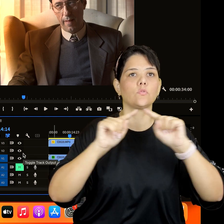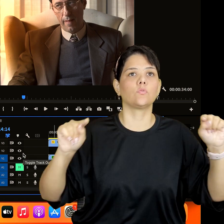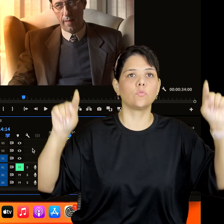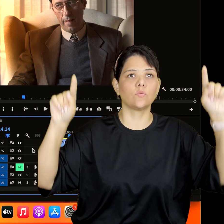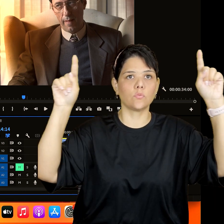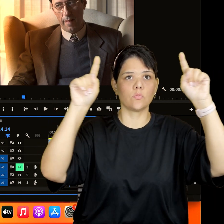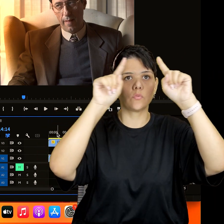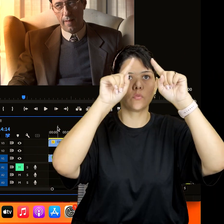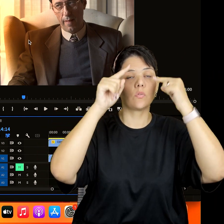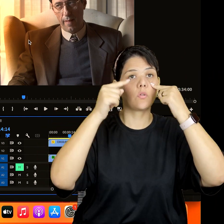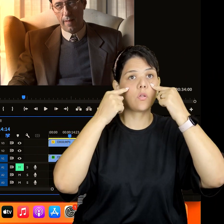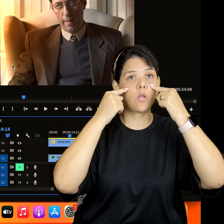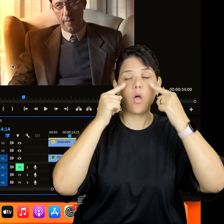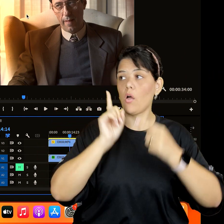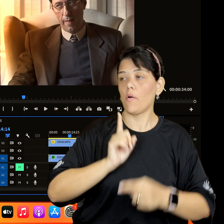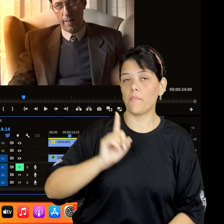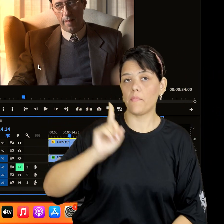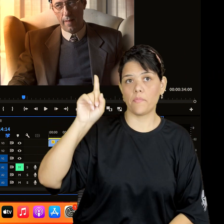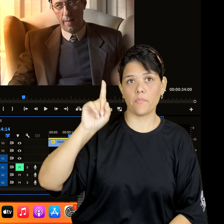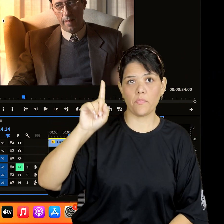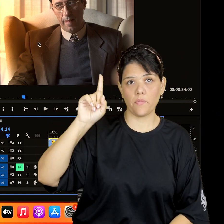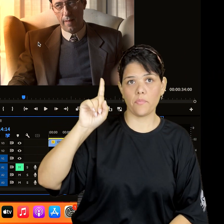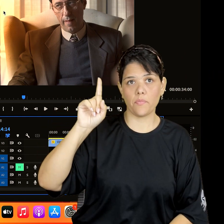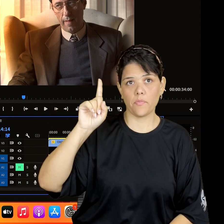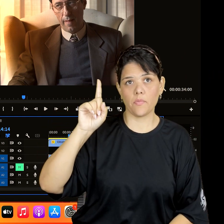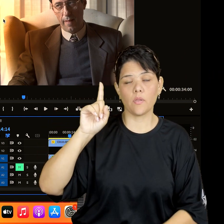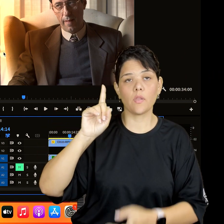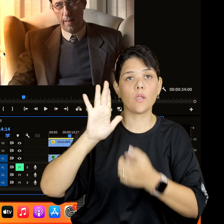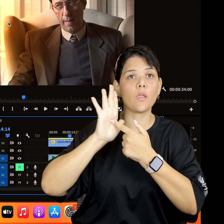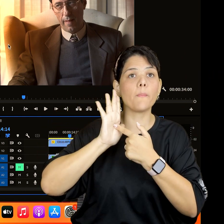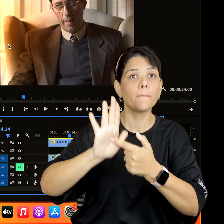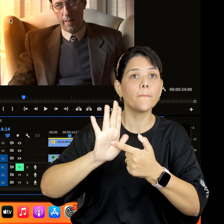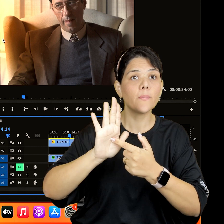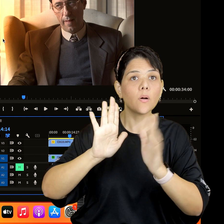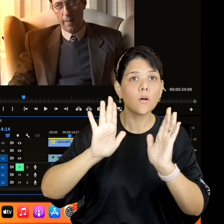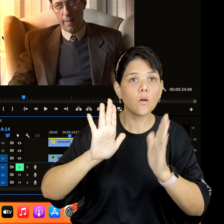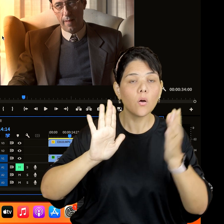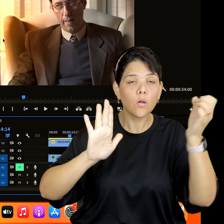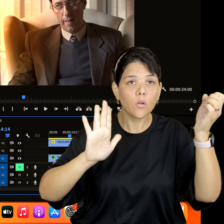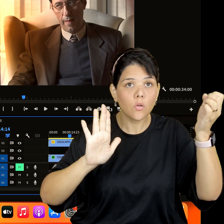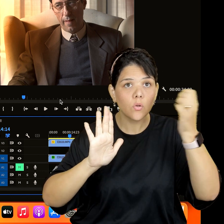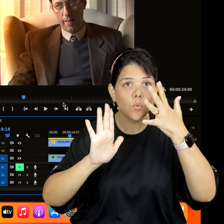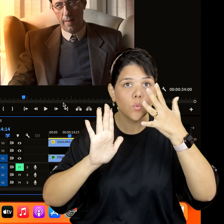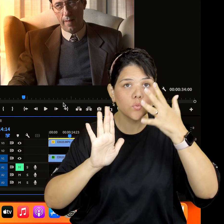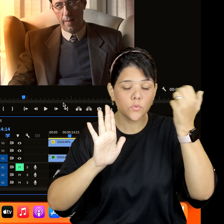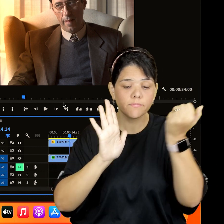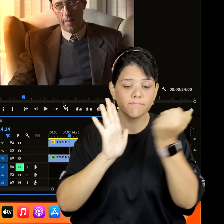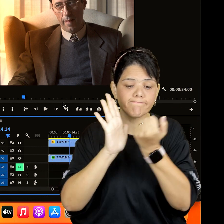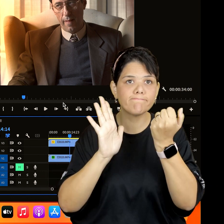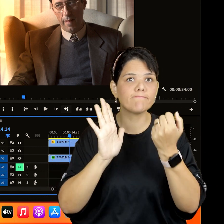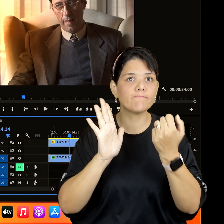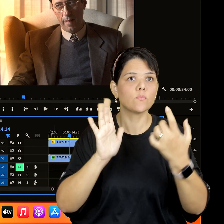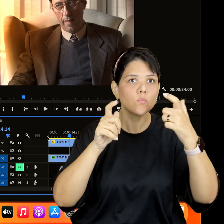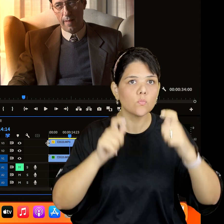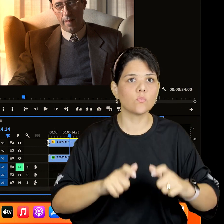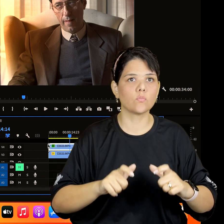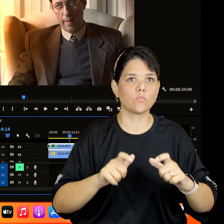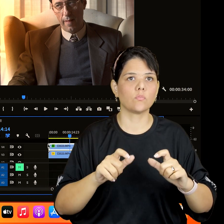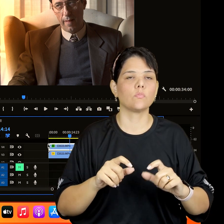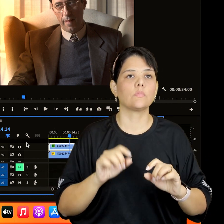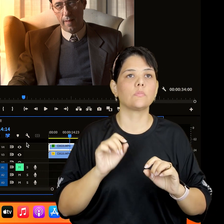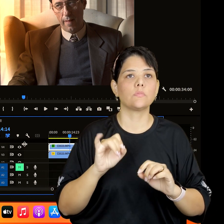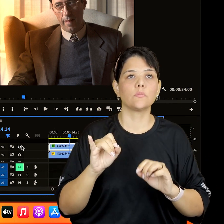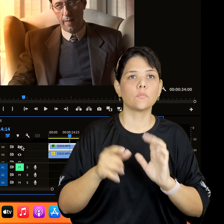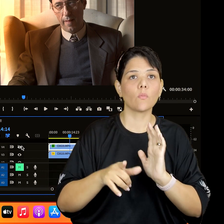Então, a gente tem essa luz marcando bem onde a gente queria, certo? Se eu não tivesse